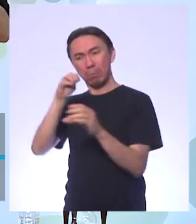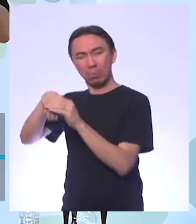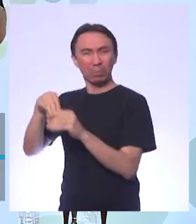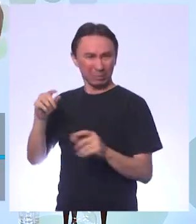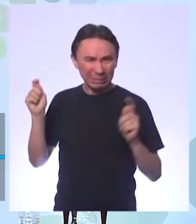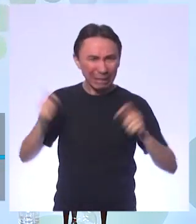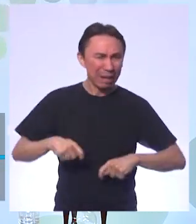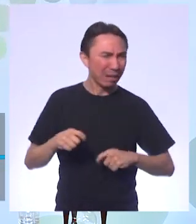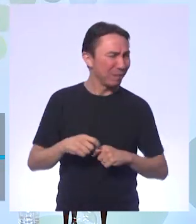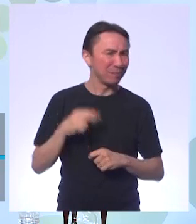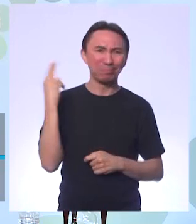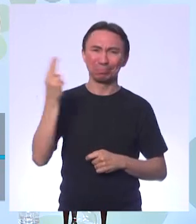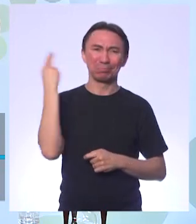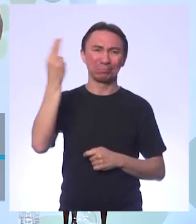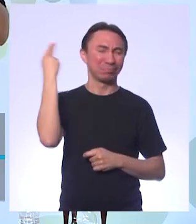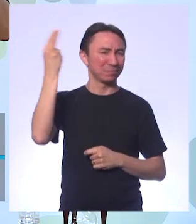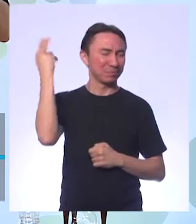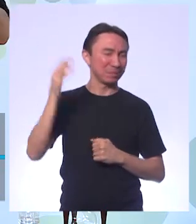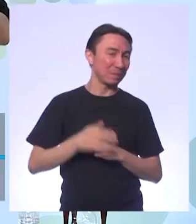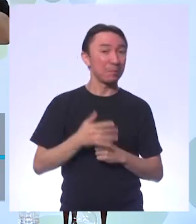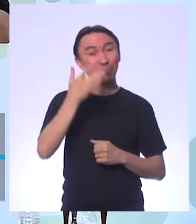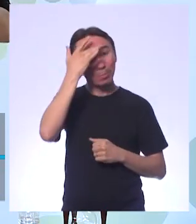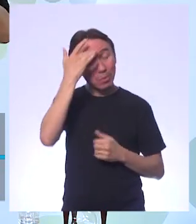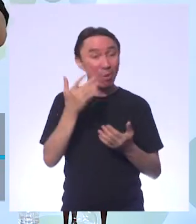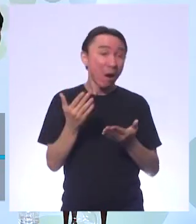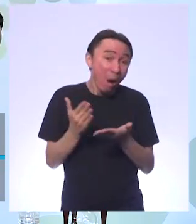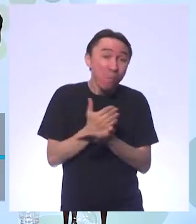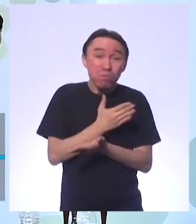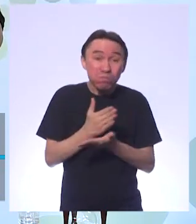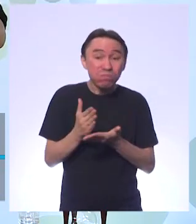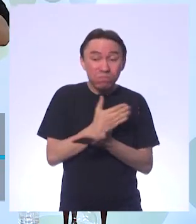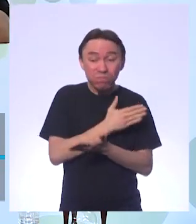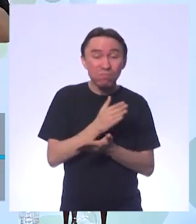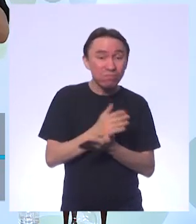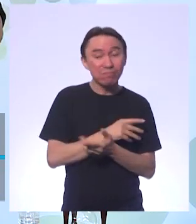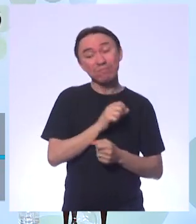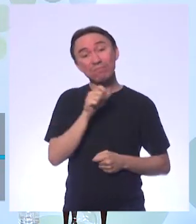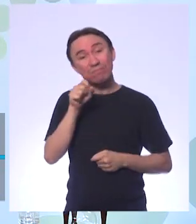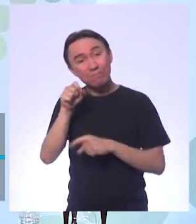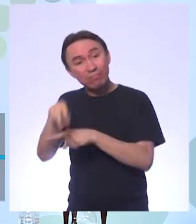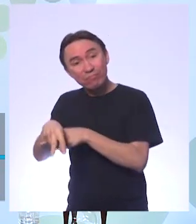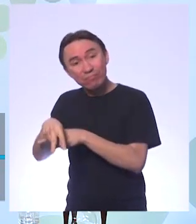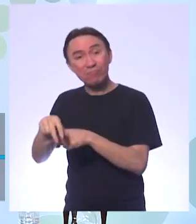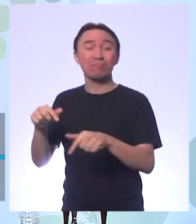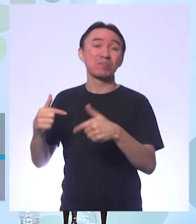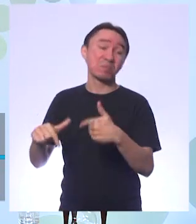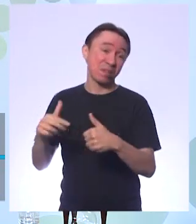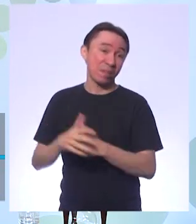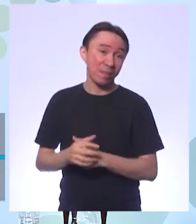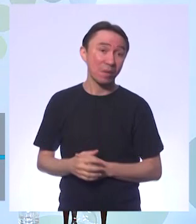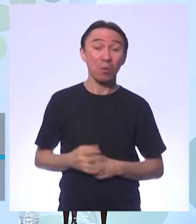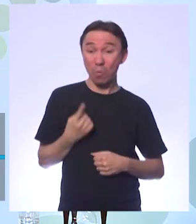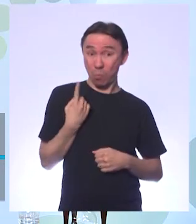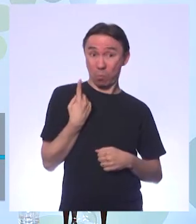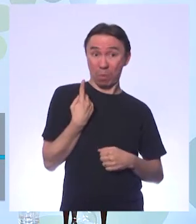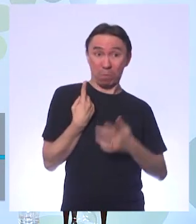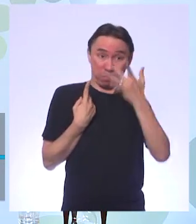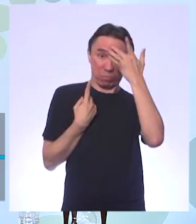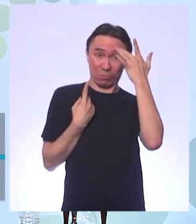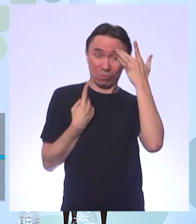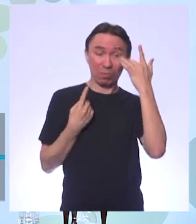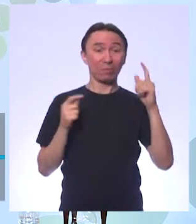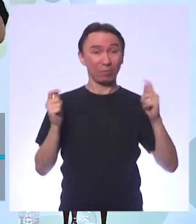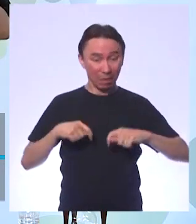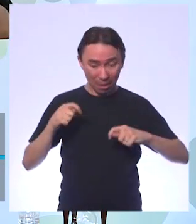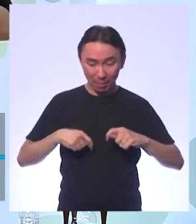precisam ser tão especializados assim, porque basta um operário para conseguir operar a máquina, porque